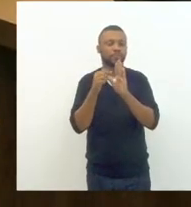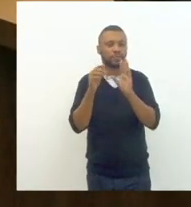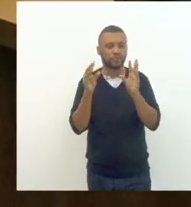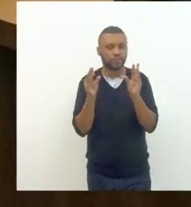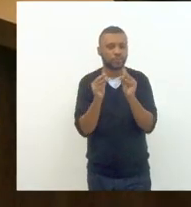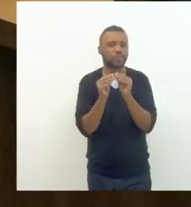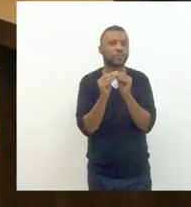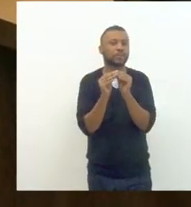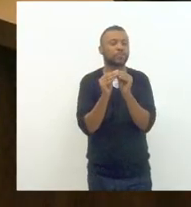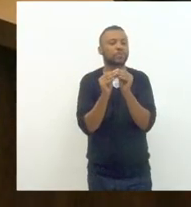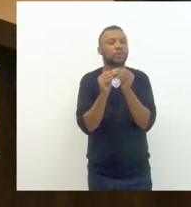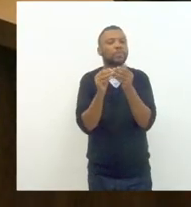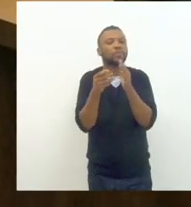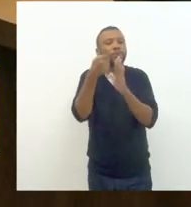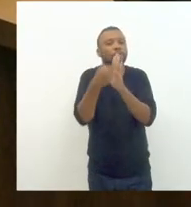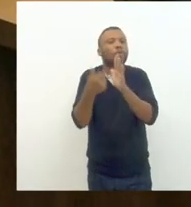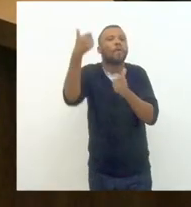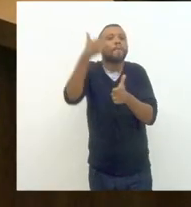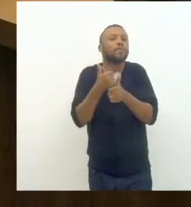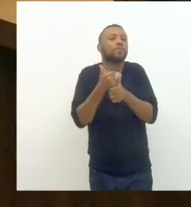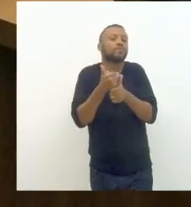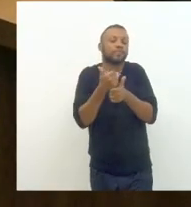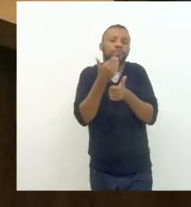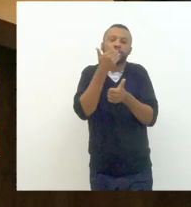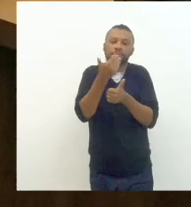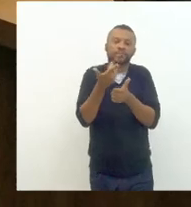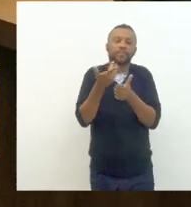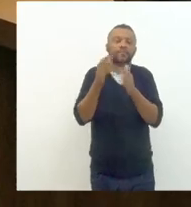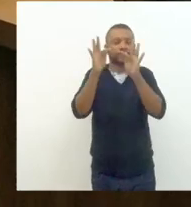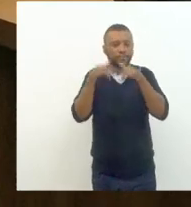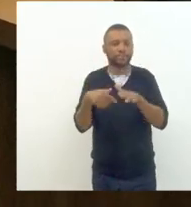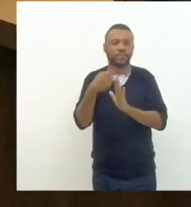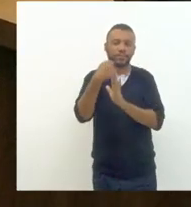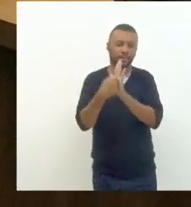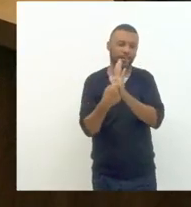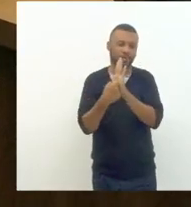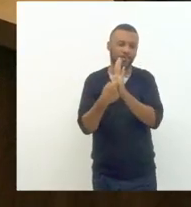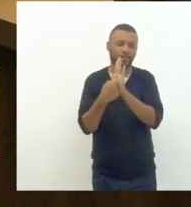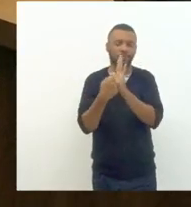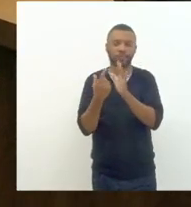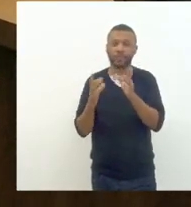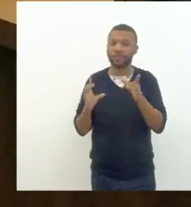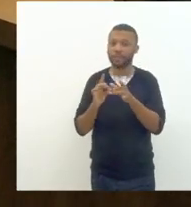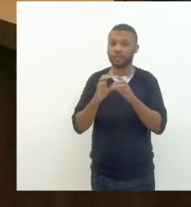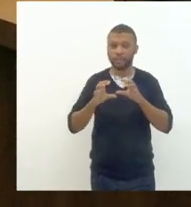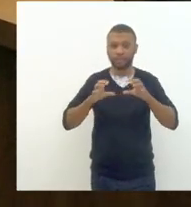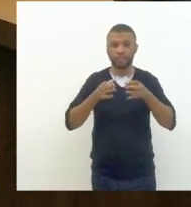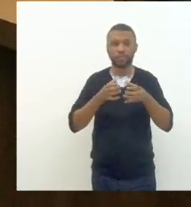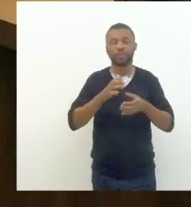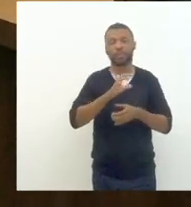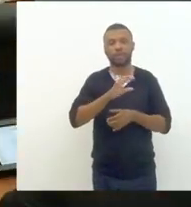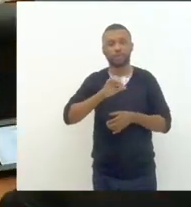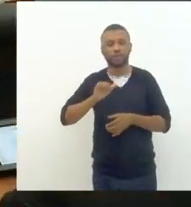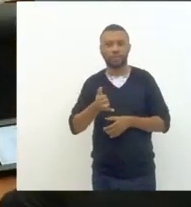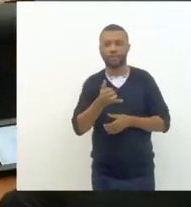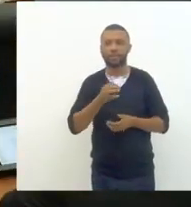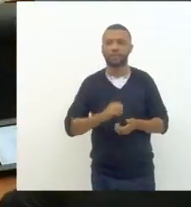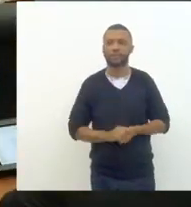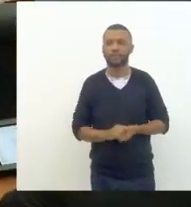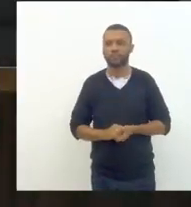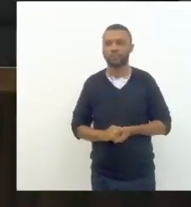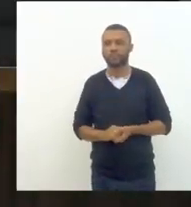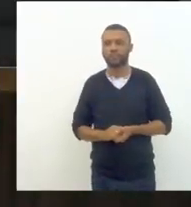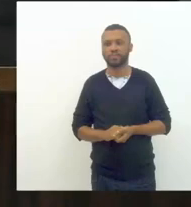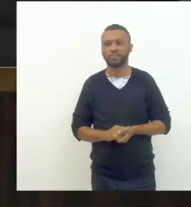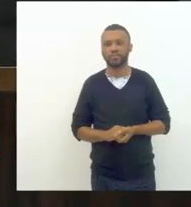concluído por substitutivo com forma final de redação da Comissão de Constituição e Justiça.